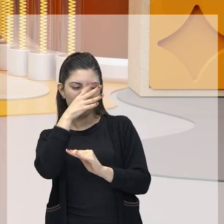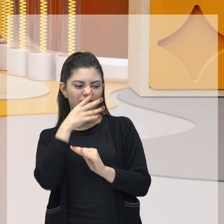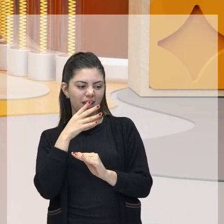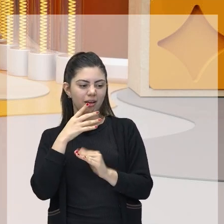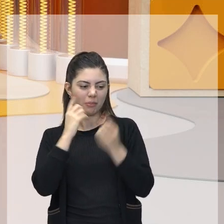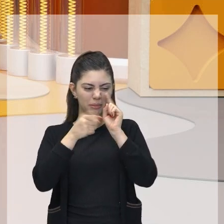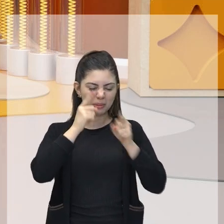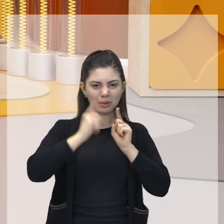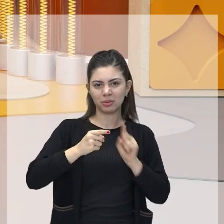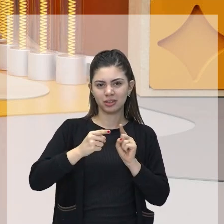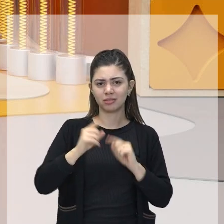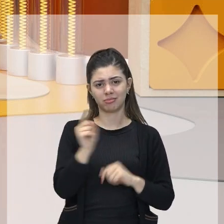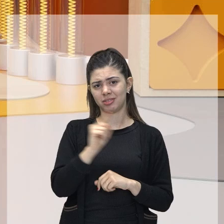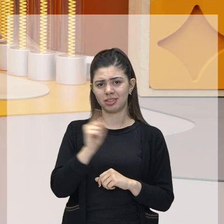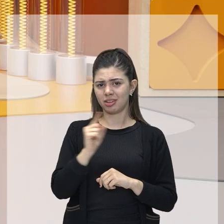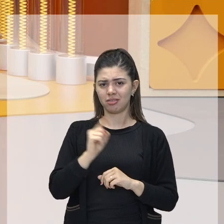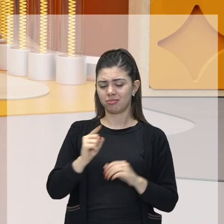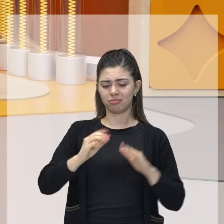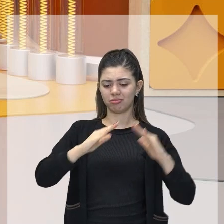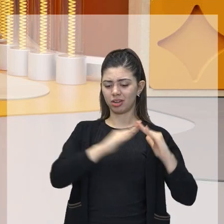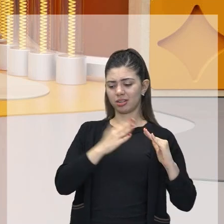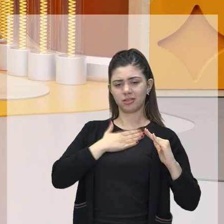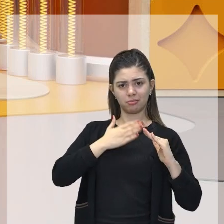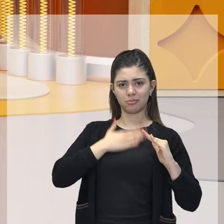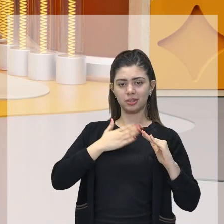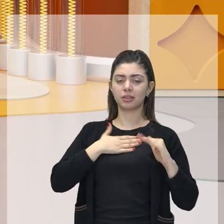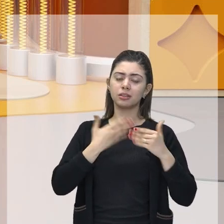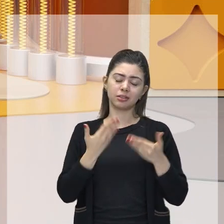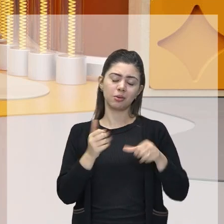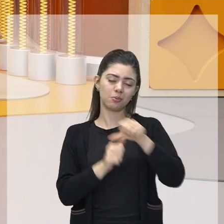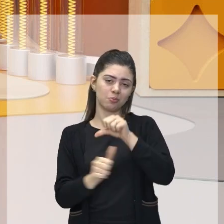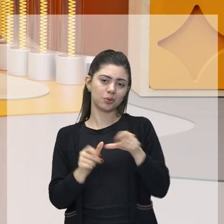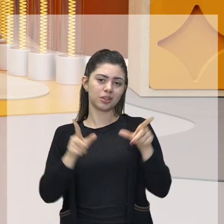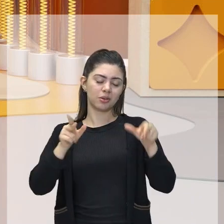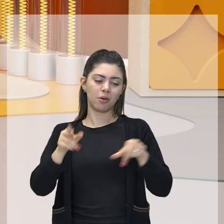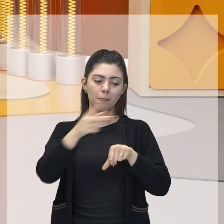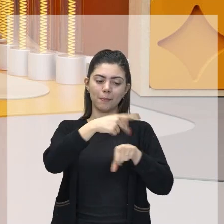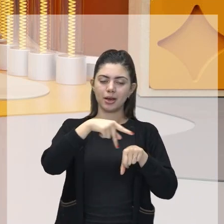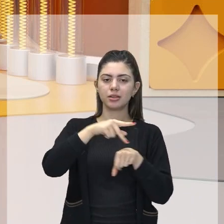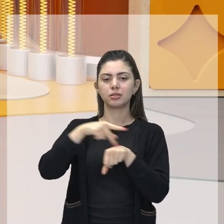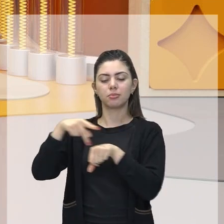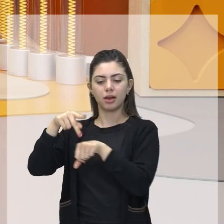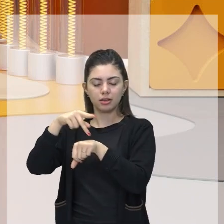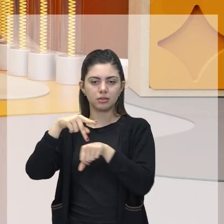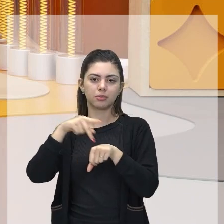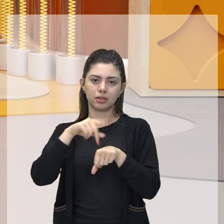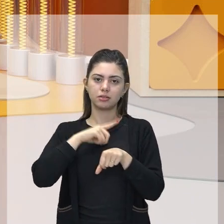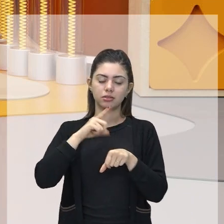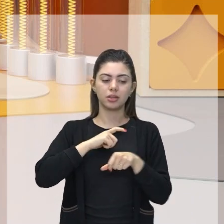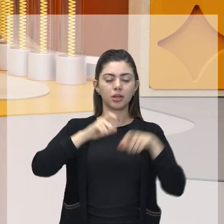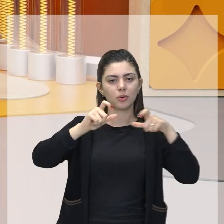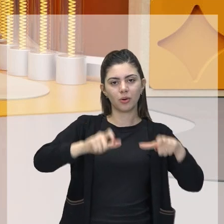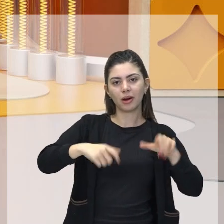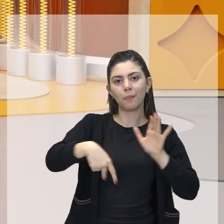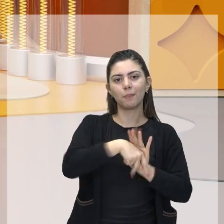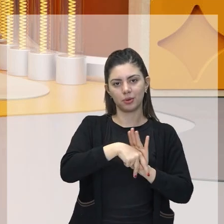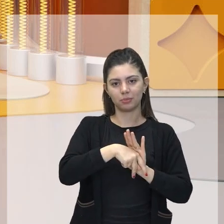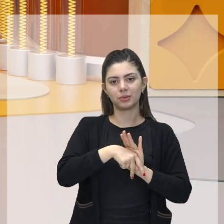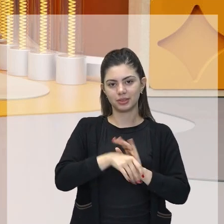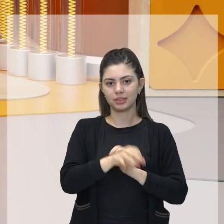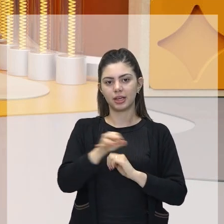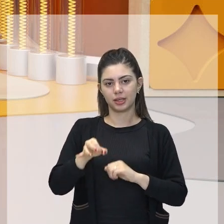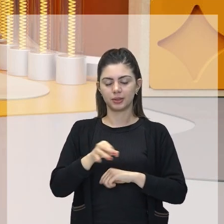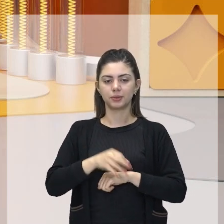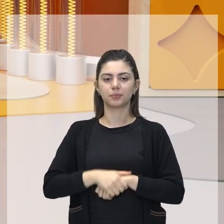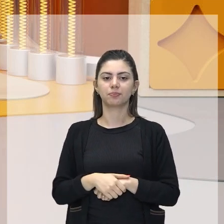mesma coisa, os países. Cada país, ele tem ali a sua estrutura. Cada povo, ele fica dentro de um território, né? Então,